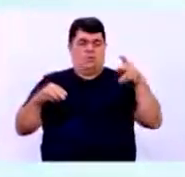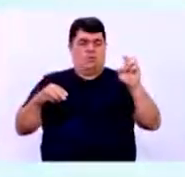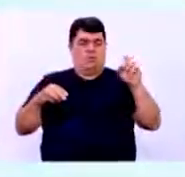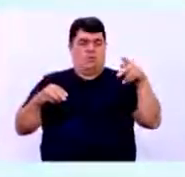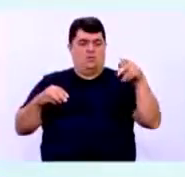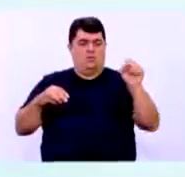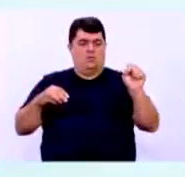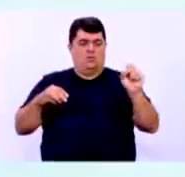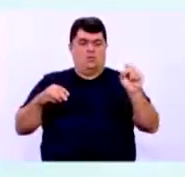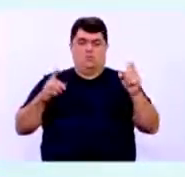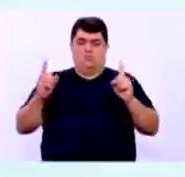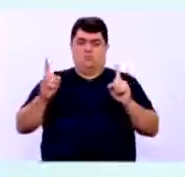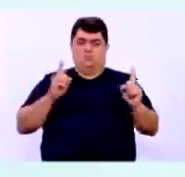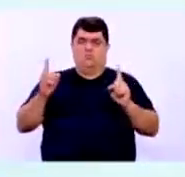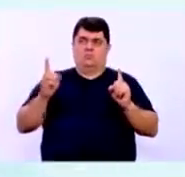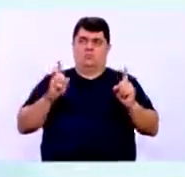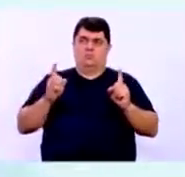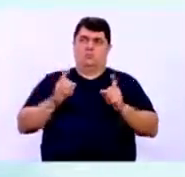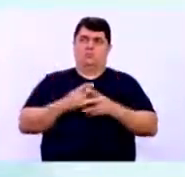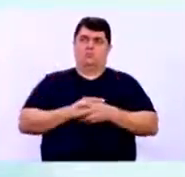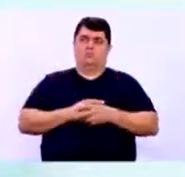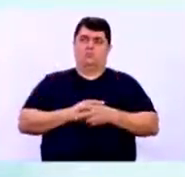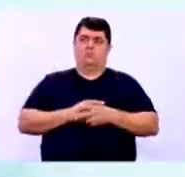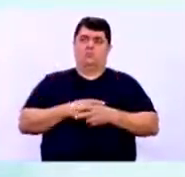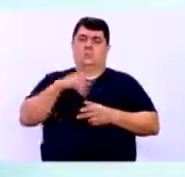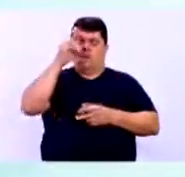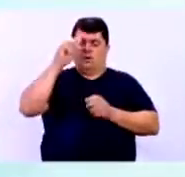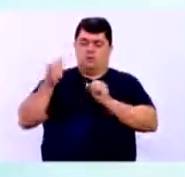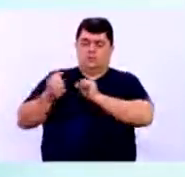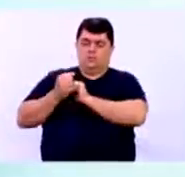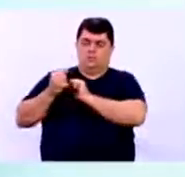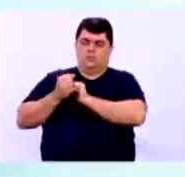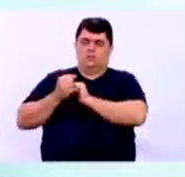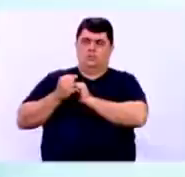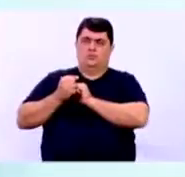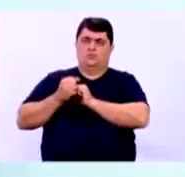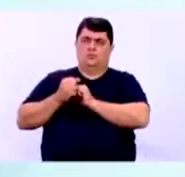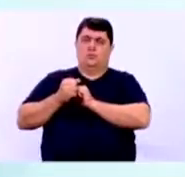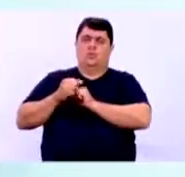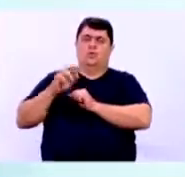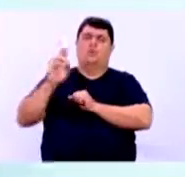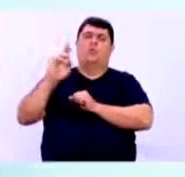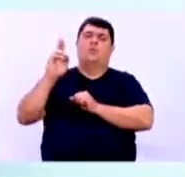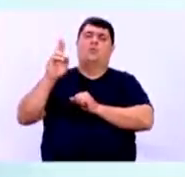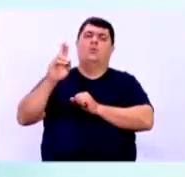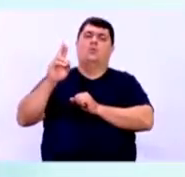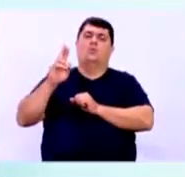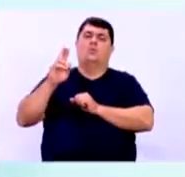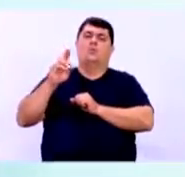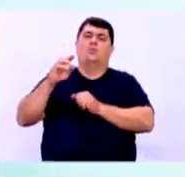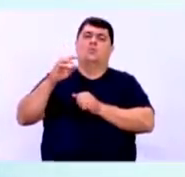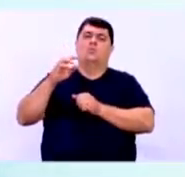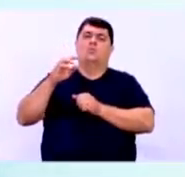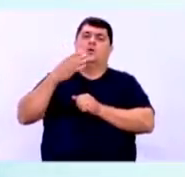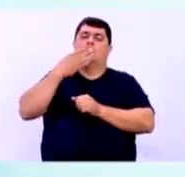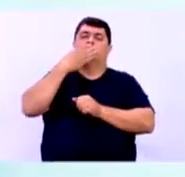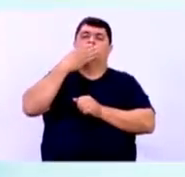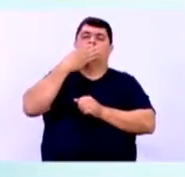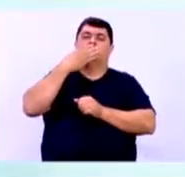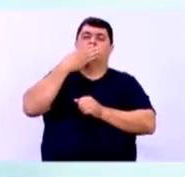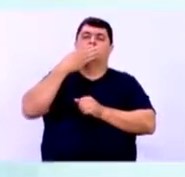do professor Ivan. Professor, lembra comigo aqui, quais são os métodos